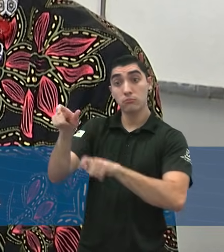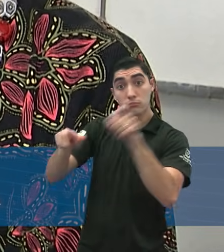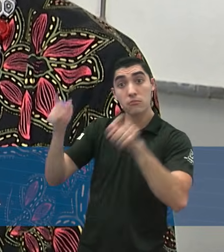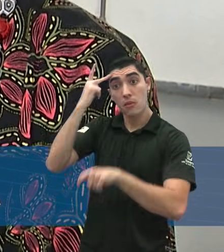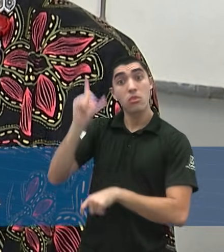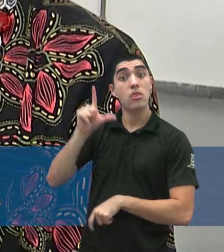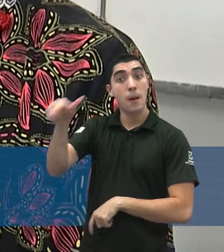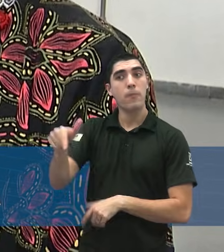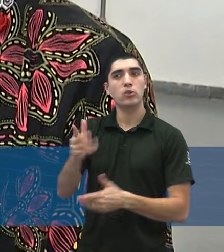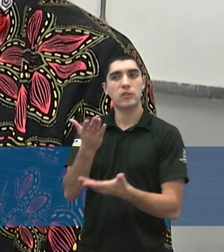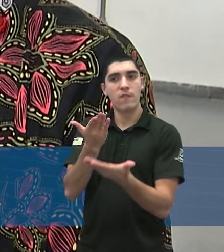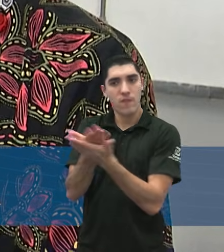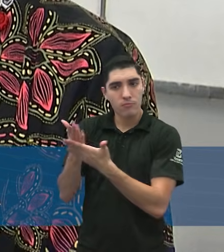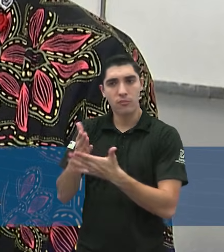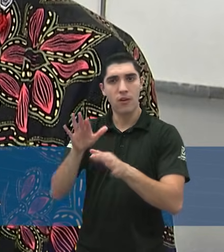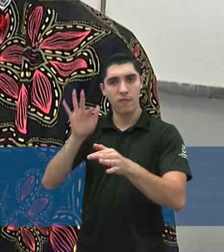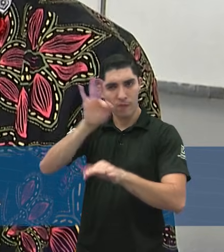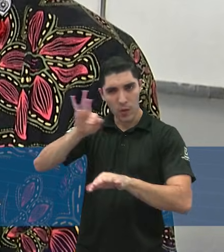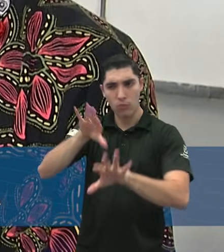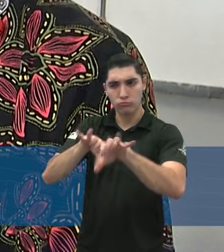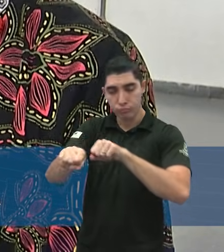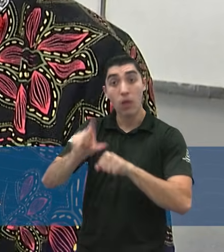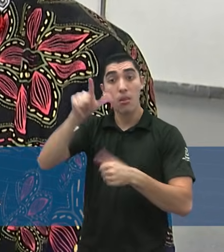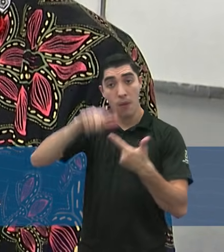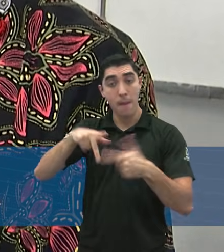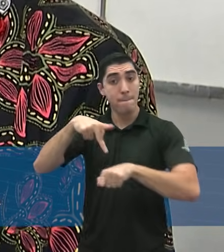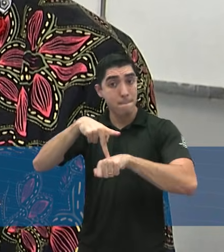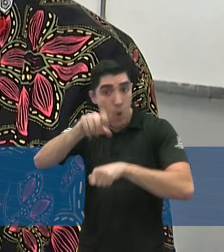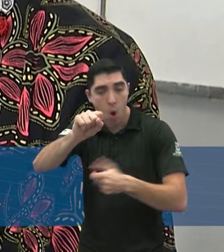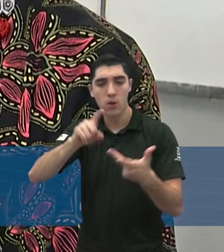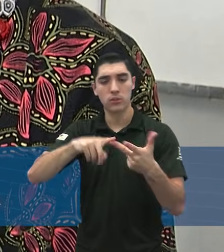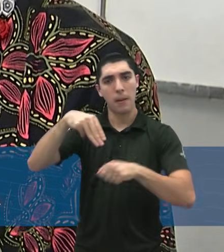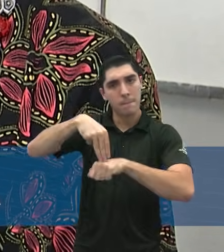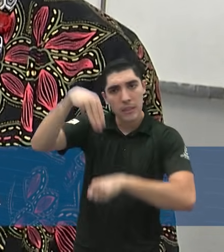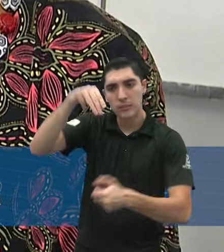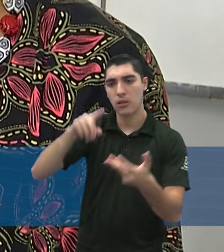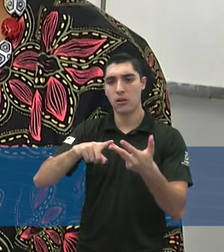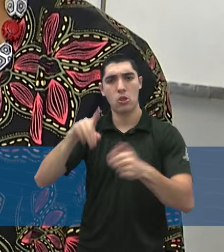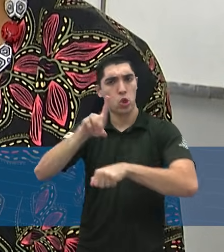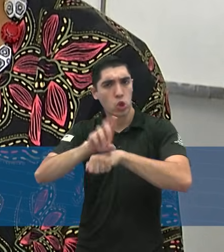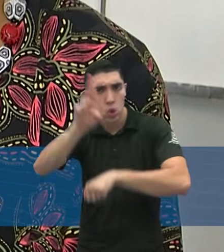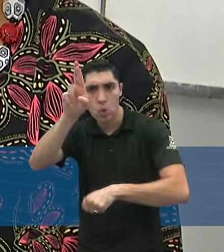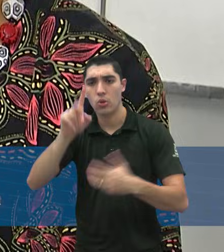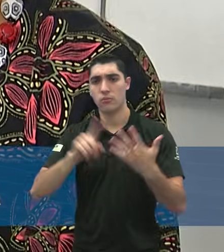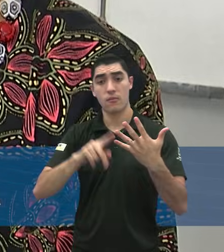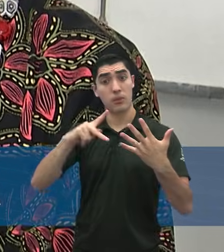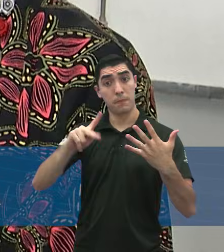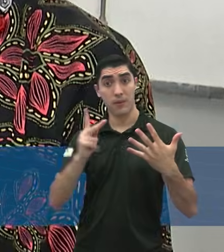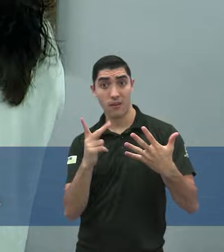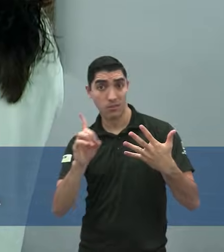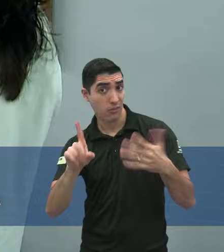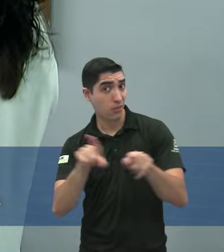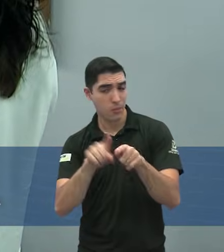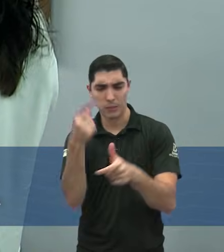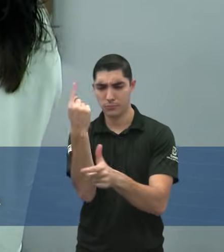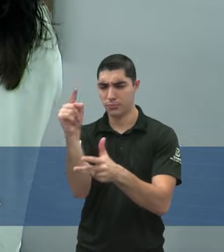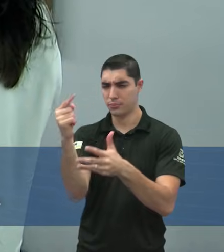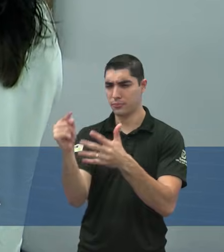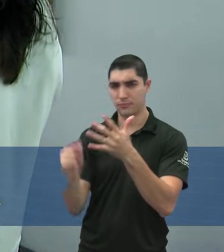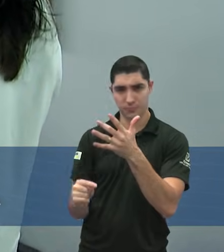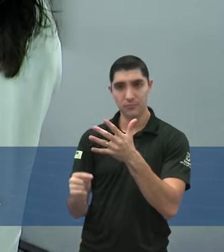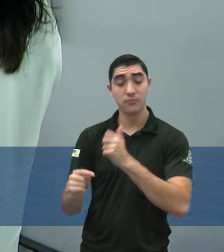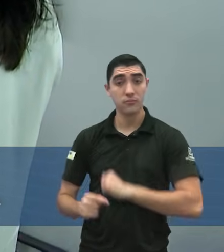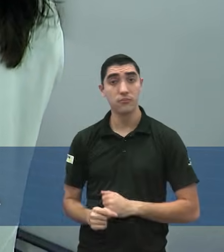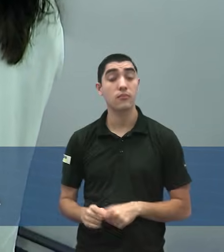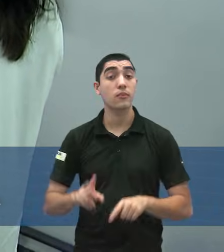para pós-graduação, especialização, mestrado, doutorado, muitos pós-doc. A instituição ela